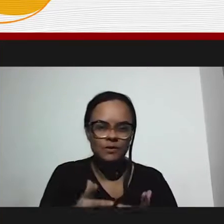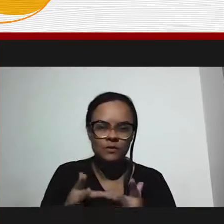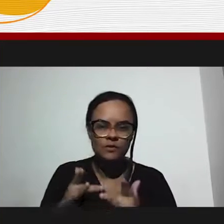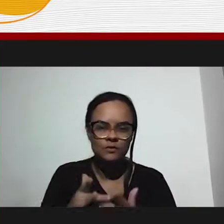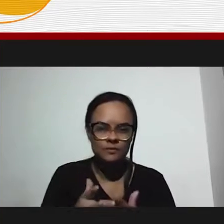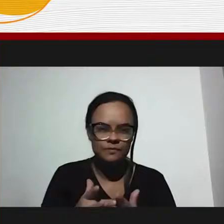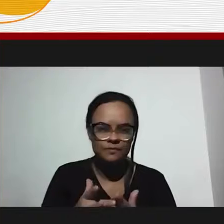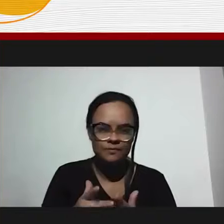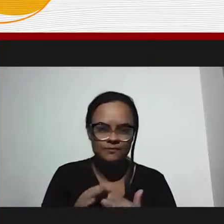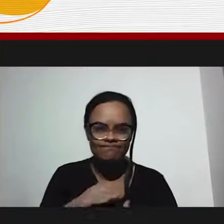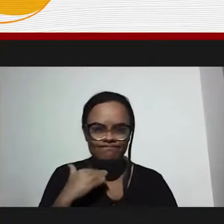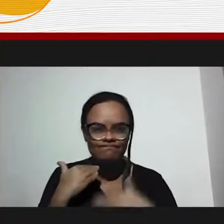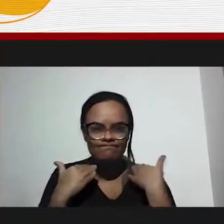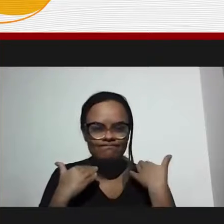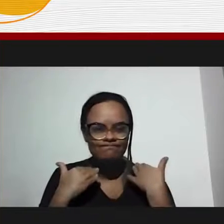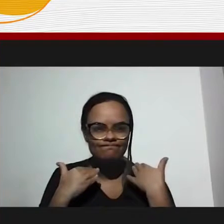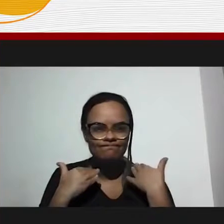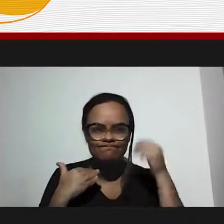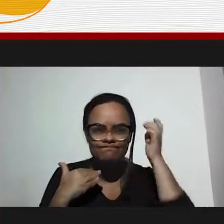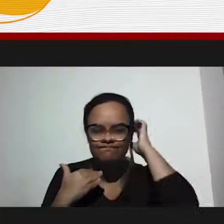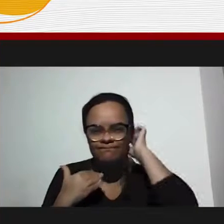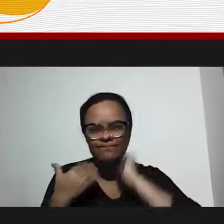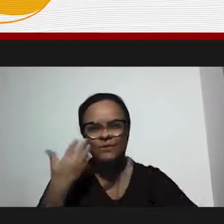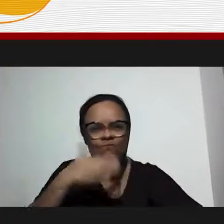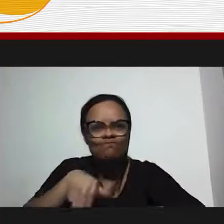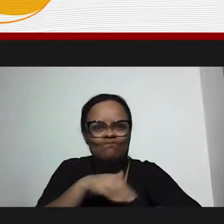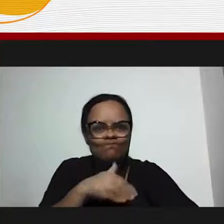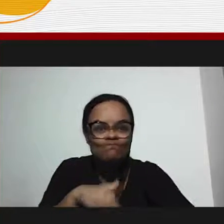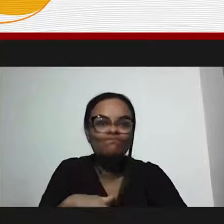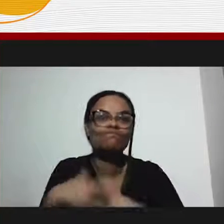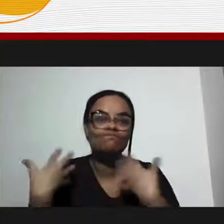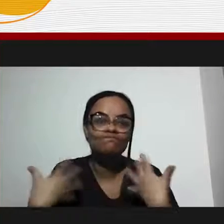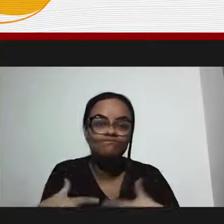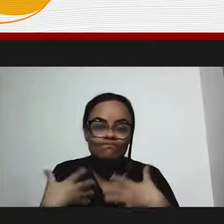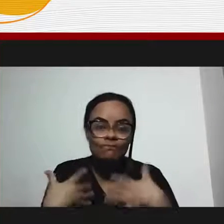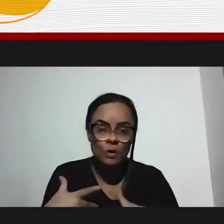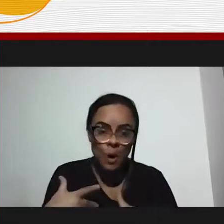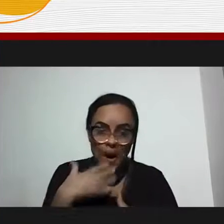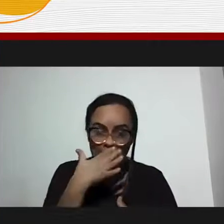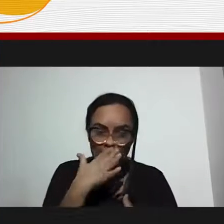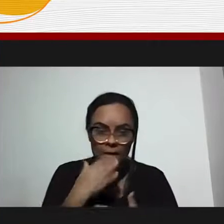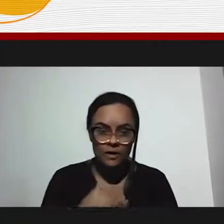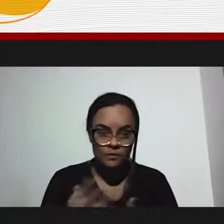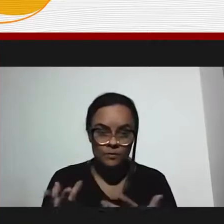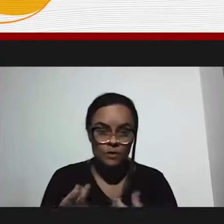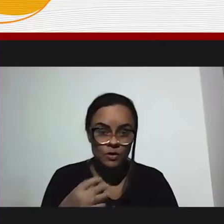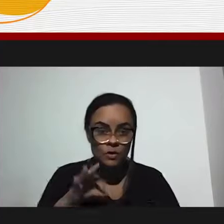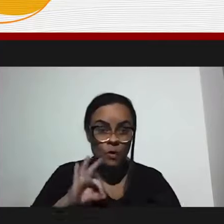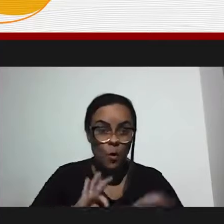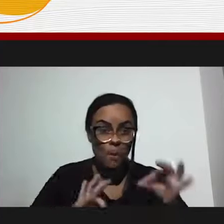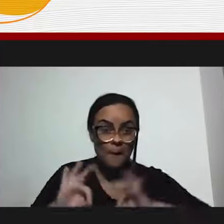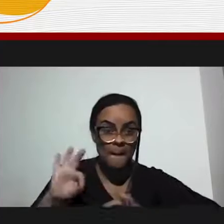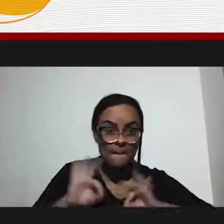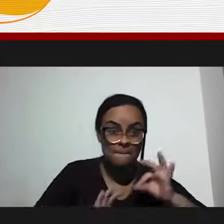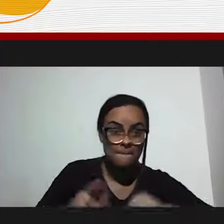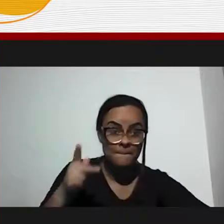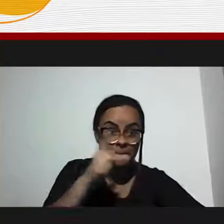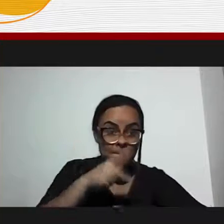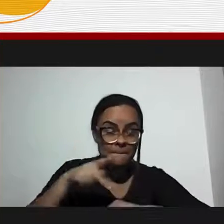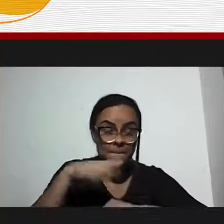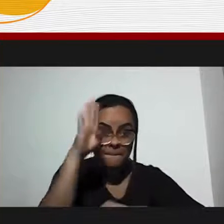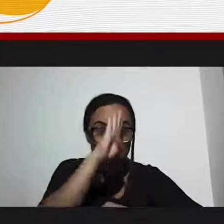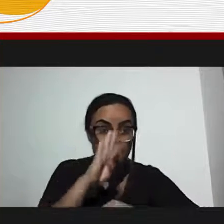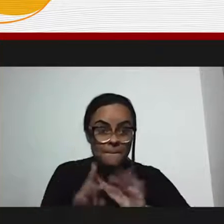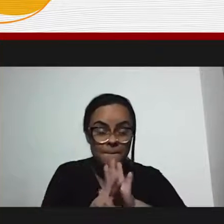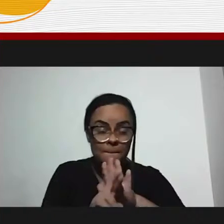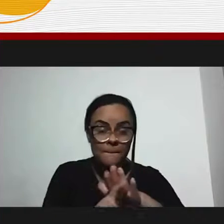que morreram nas ruas. A rua, trazendo medalha para o país,